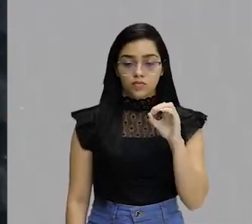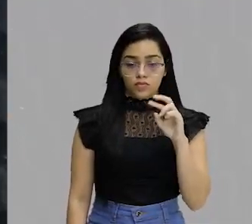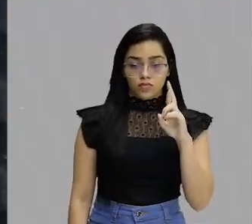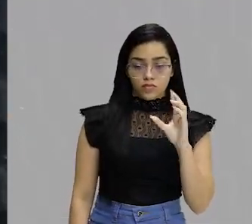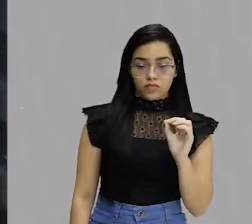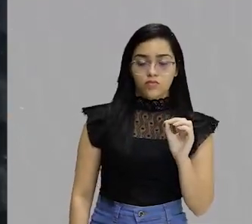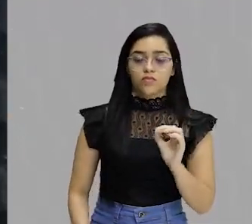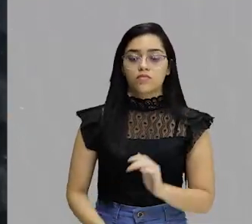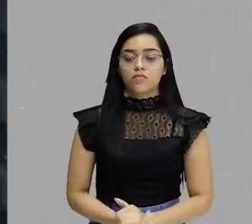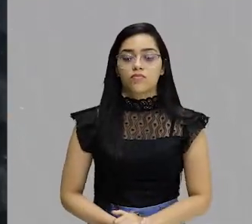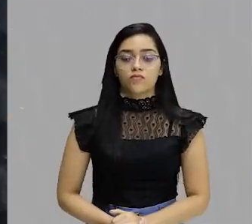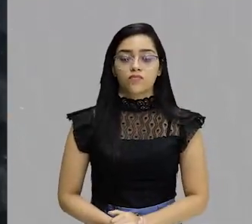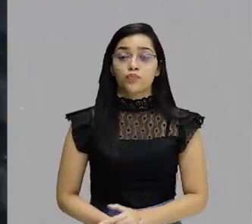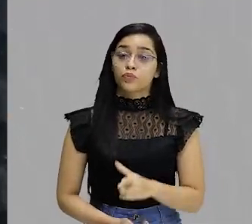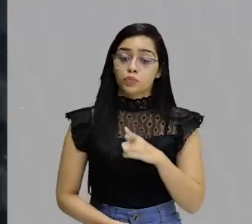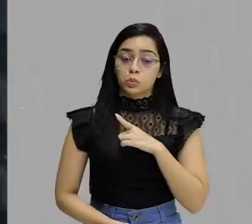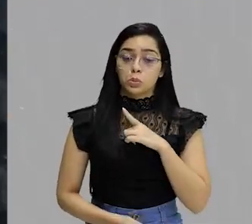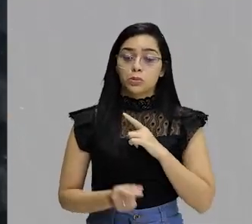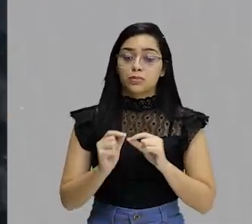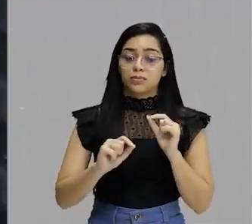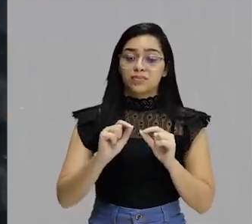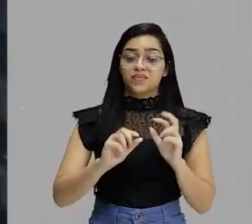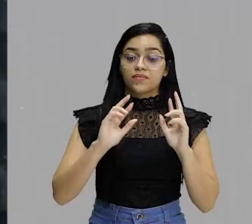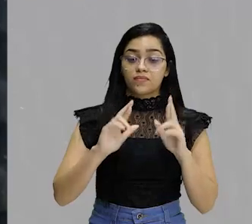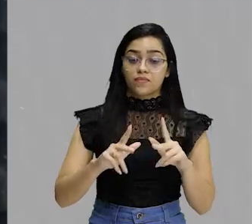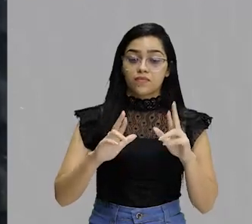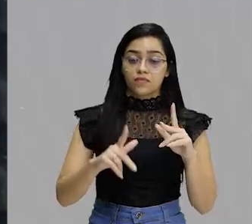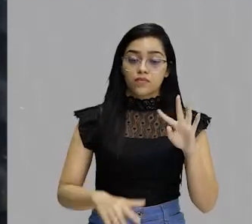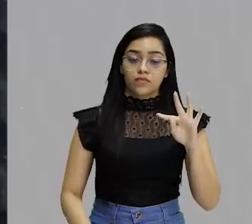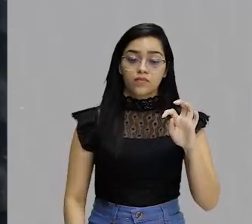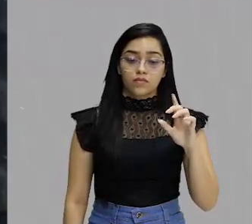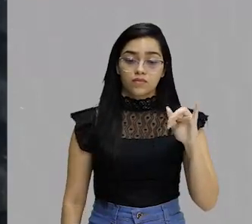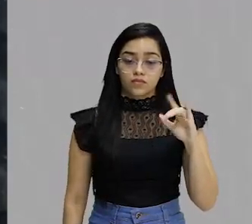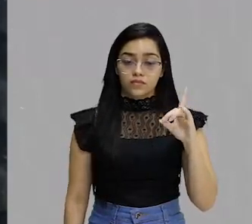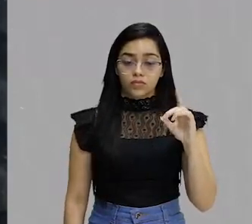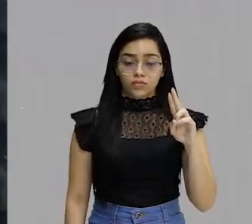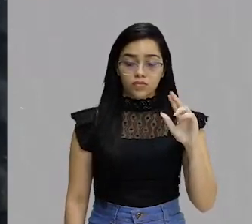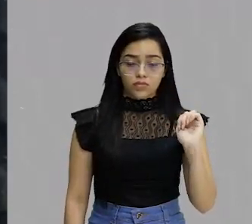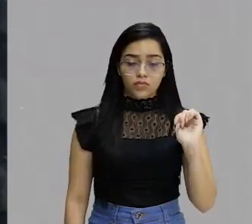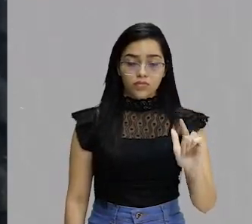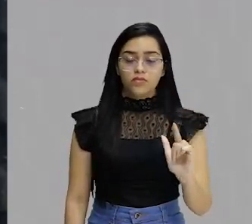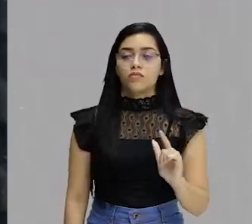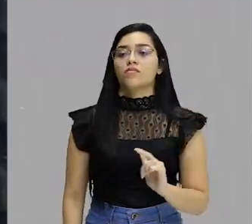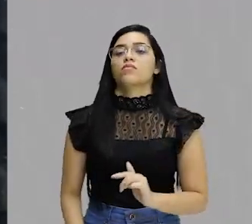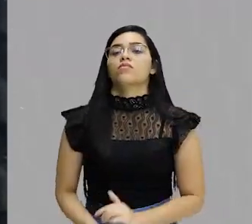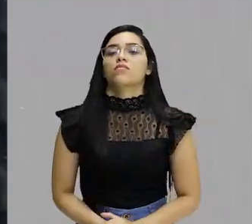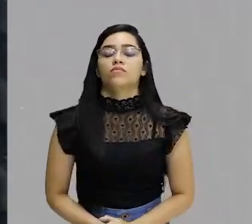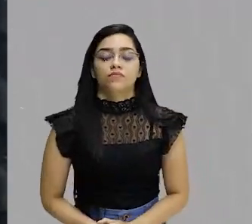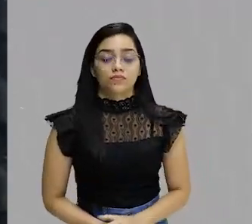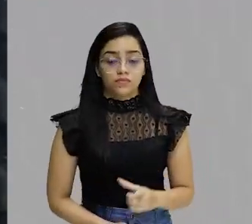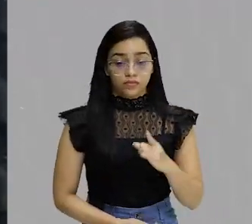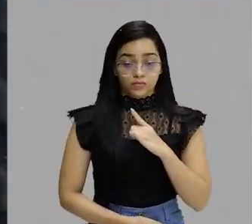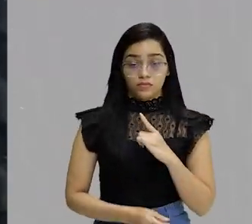megásporo, certo? Tem alto grau de diferenciação tecidual. Os tecidos que